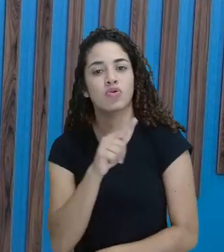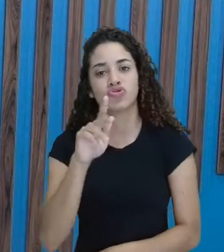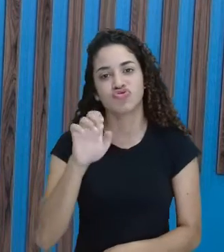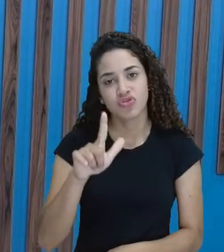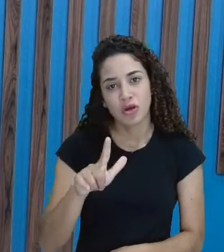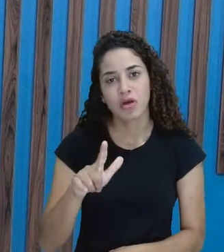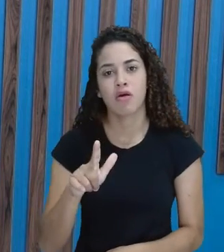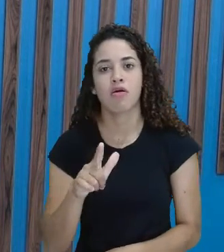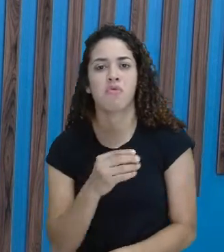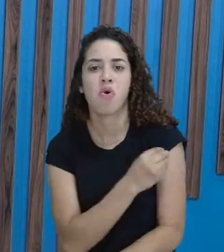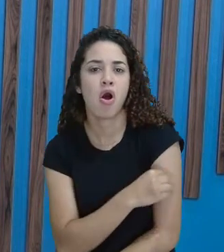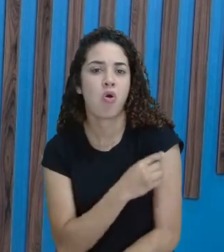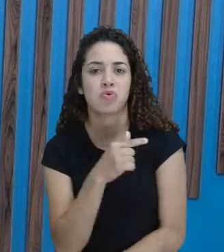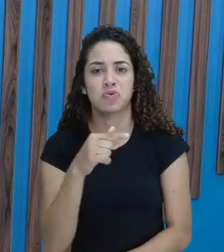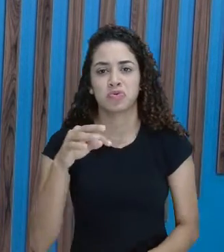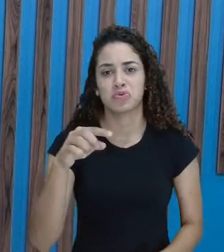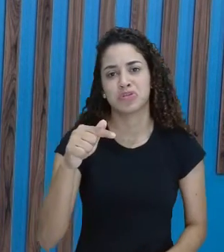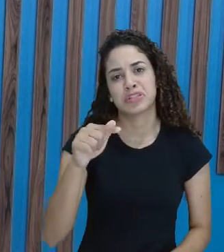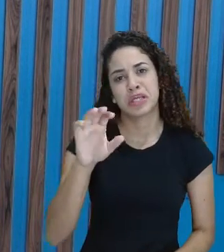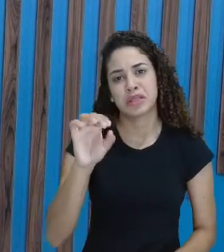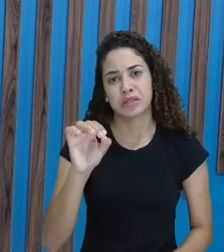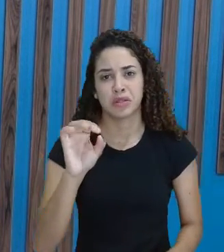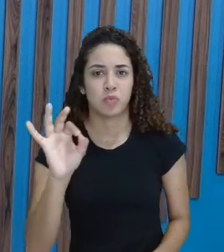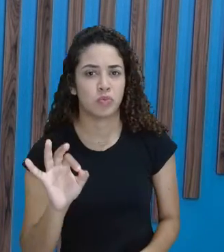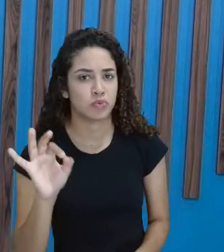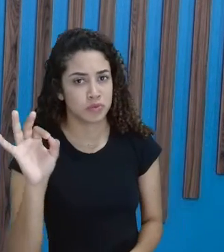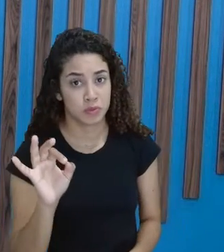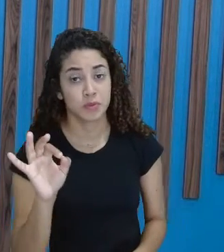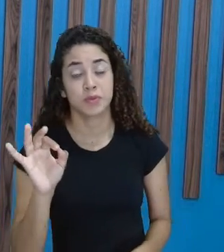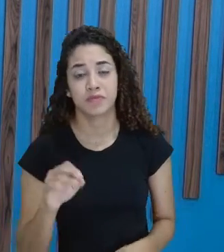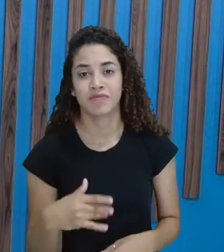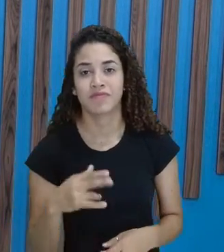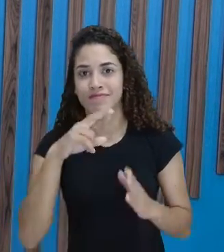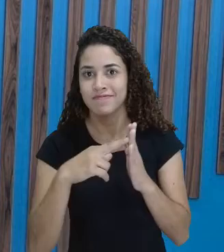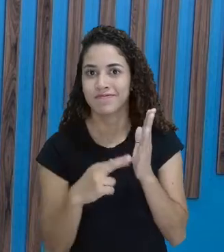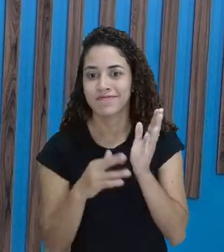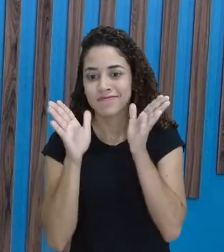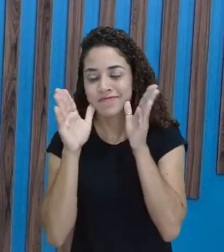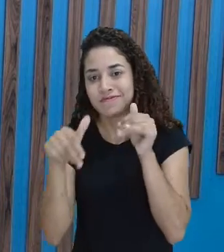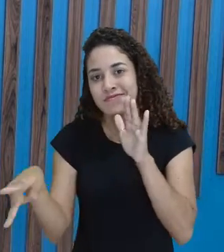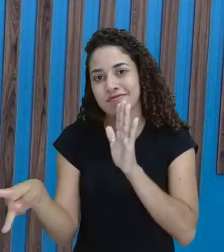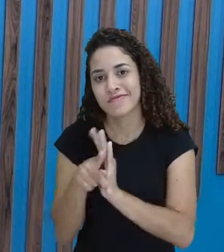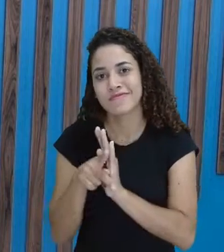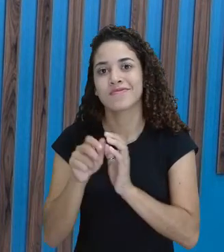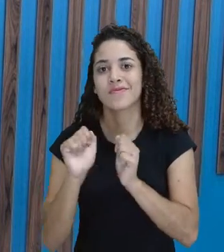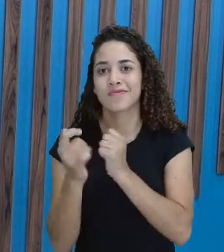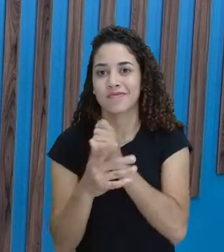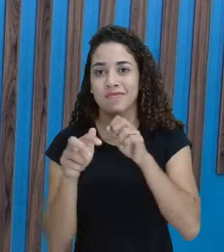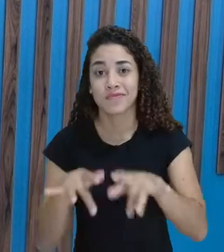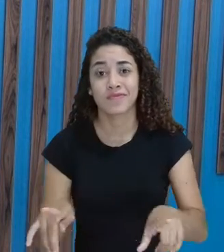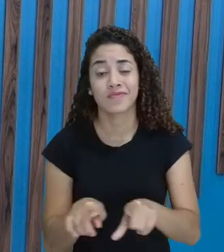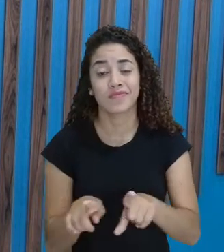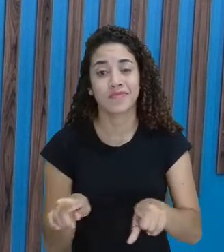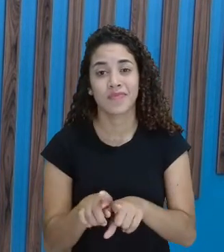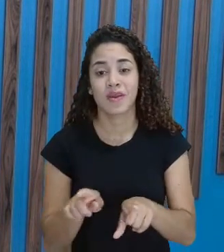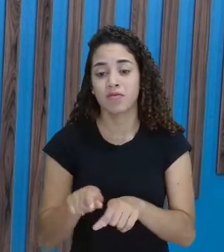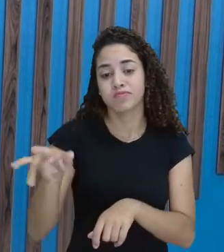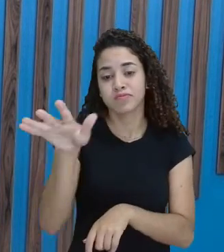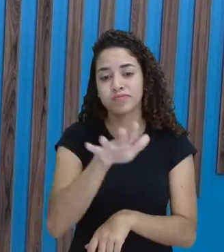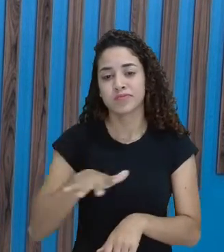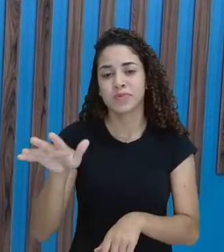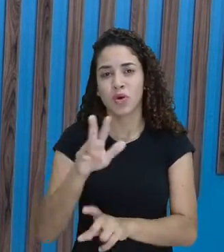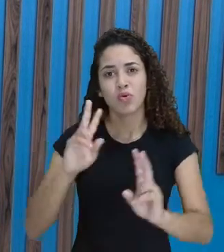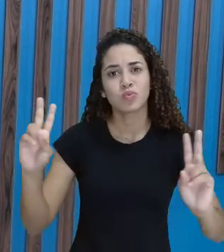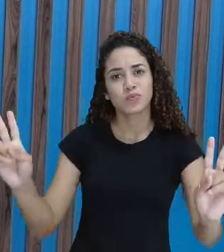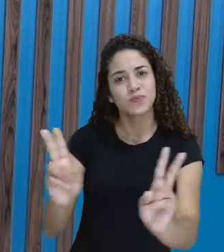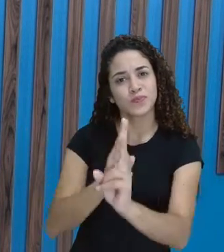E isso foi uma regra exclusiva da Covid, né? E manter os ambientes bem ventilados, né? Para